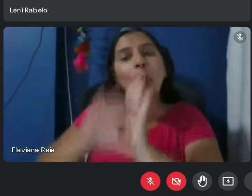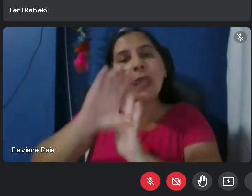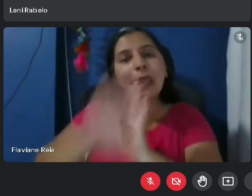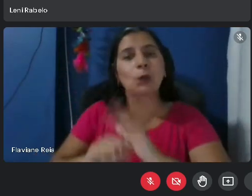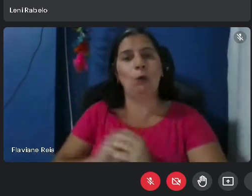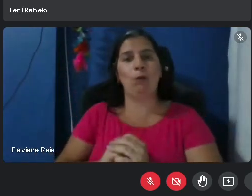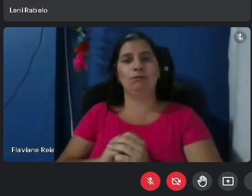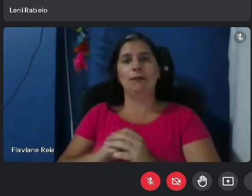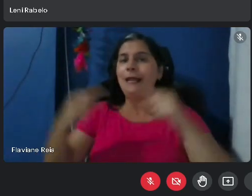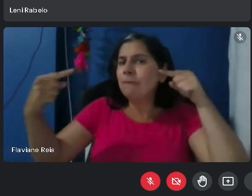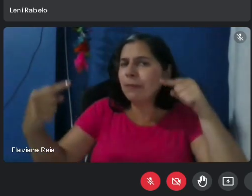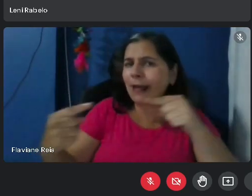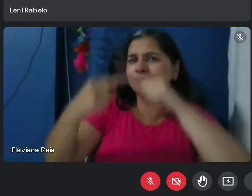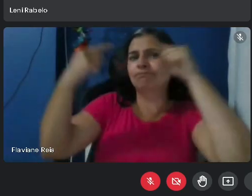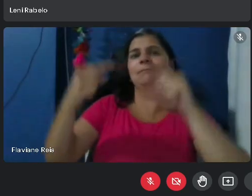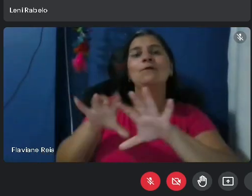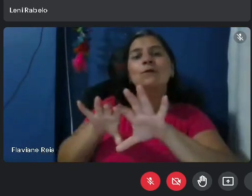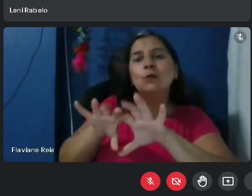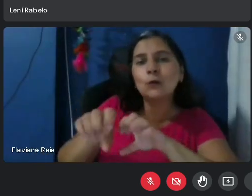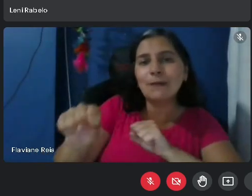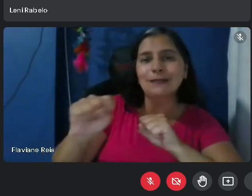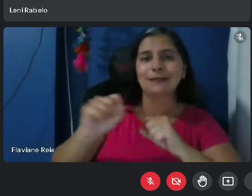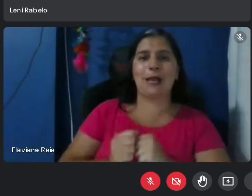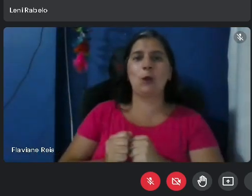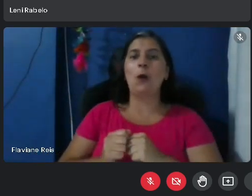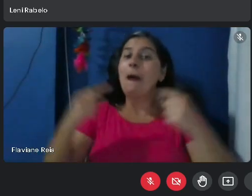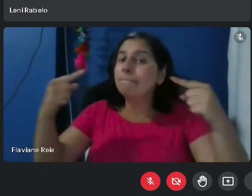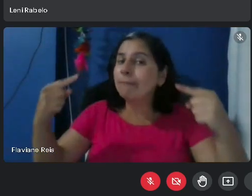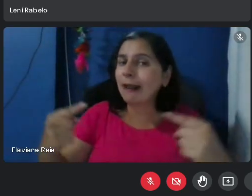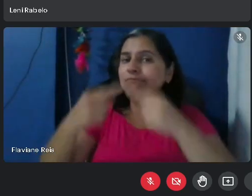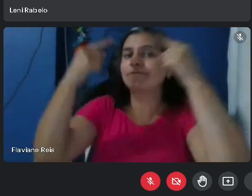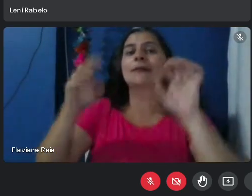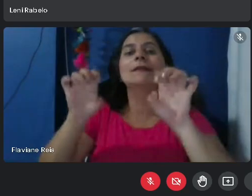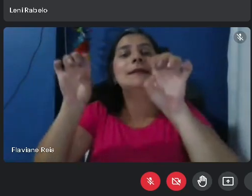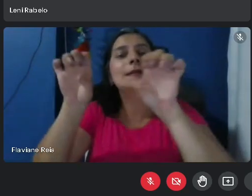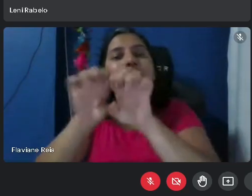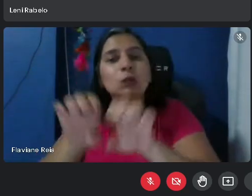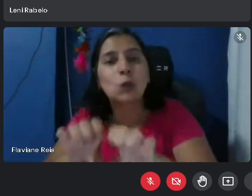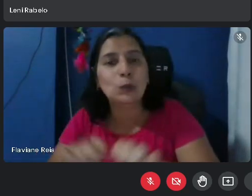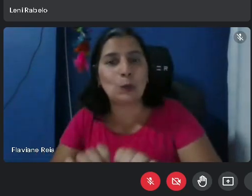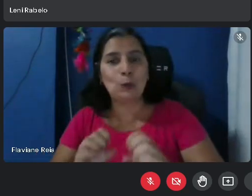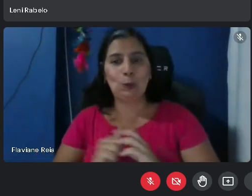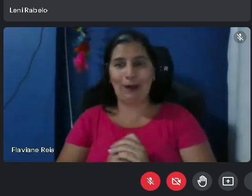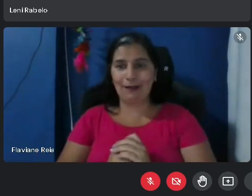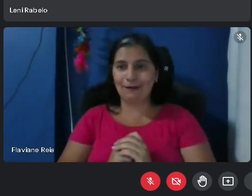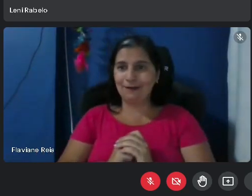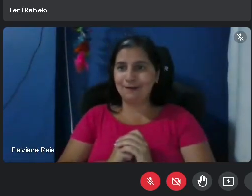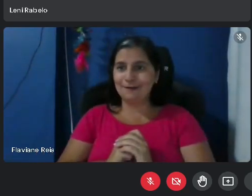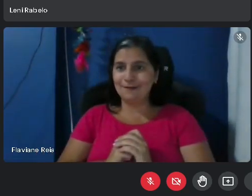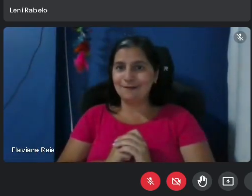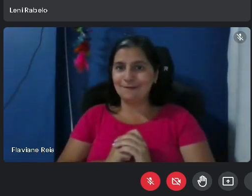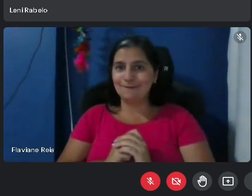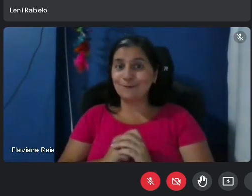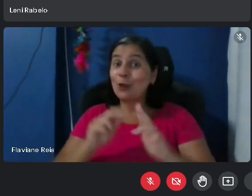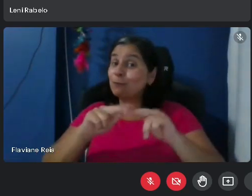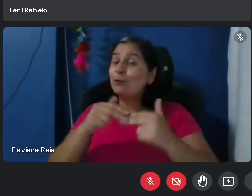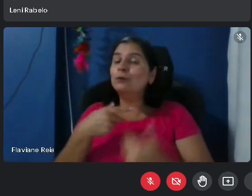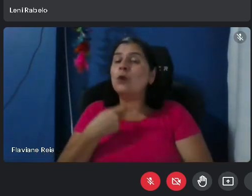Sim. E políticas que estejam dentro desse currículo e que se aplique a essa formação que se aplique a essa